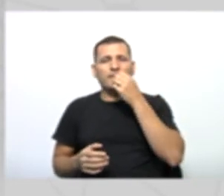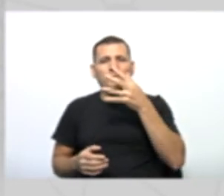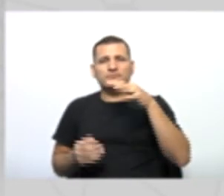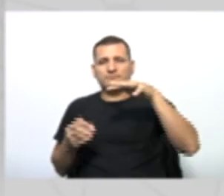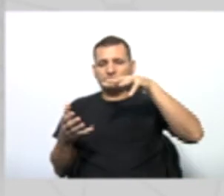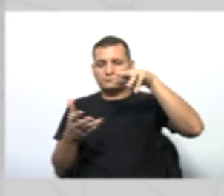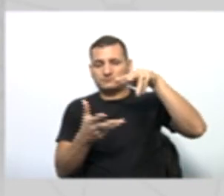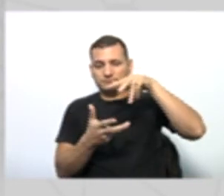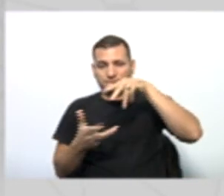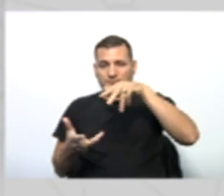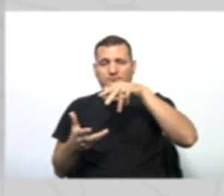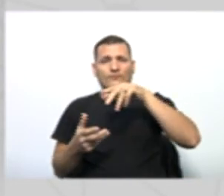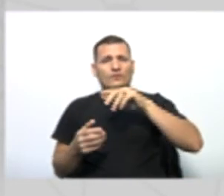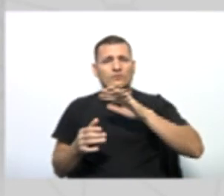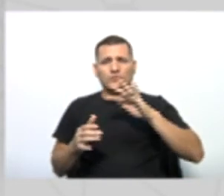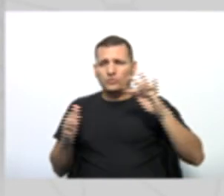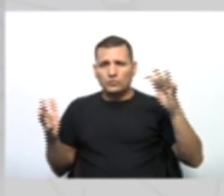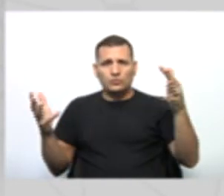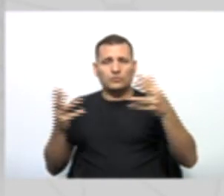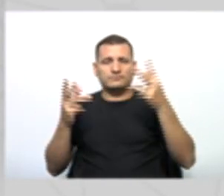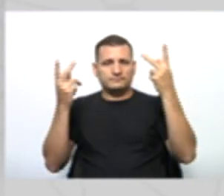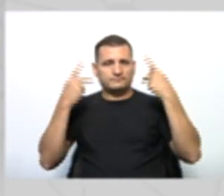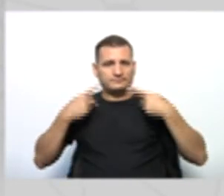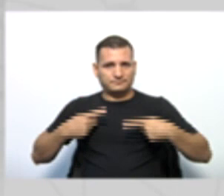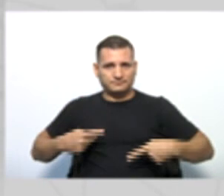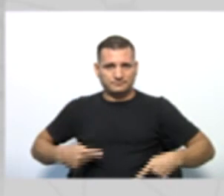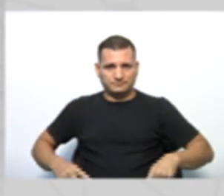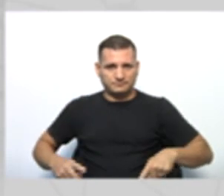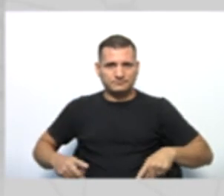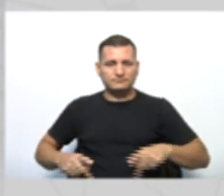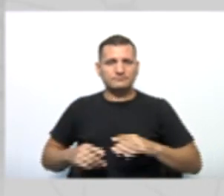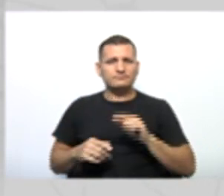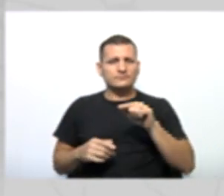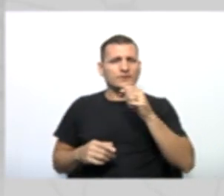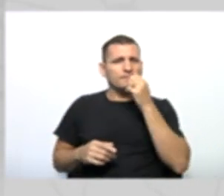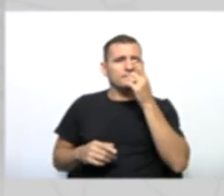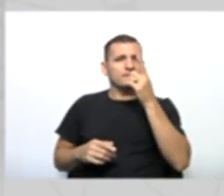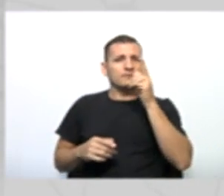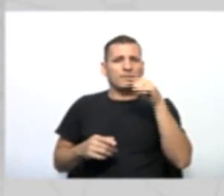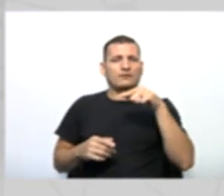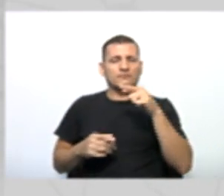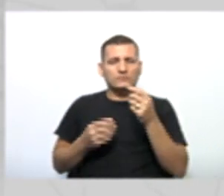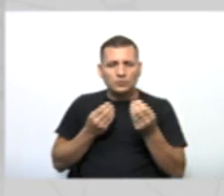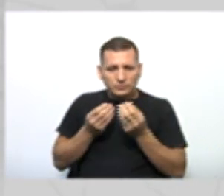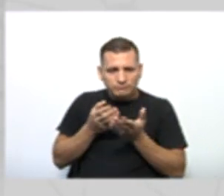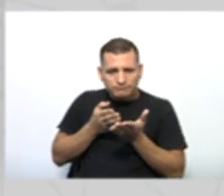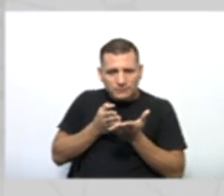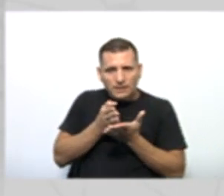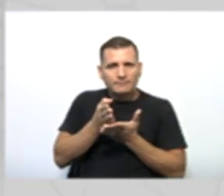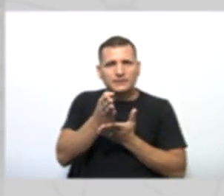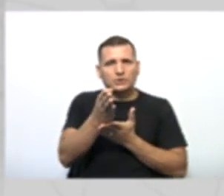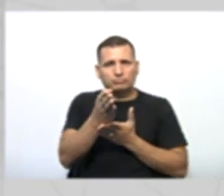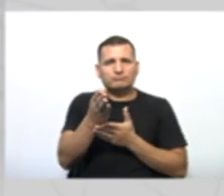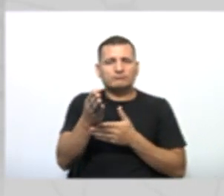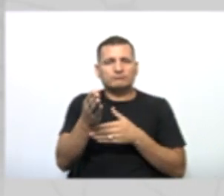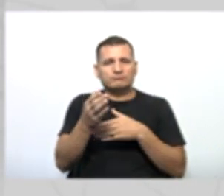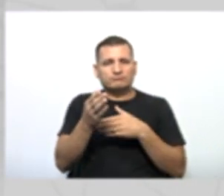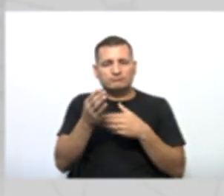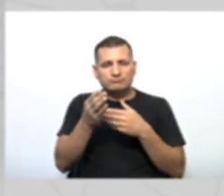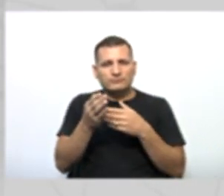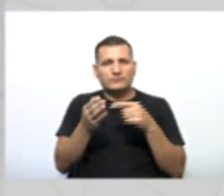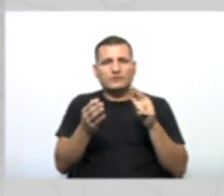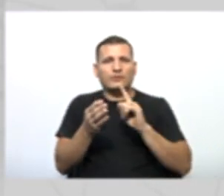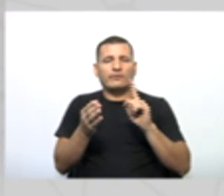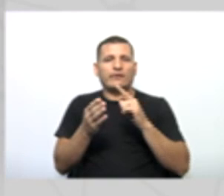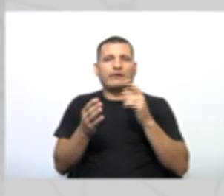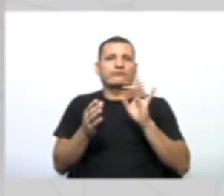para todos os seres humanos. E é a partir dele que a gente tem que conduzir nossa ação. E esse não é um bem inalcançável que só